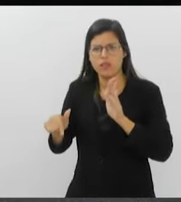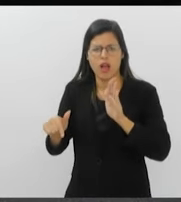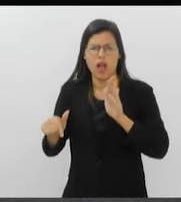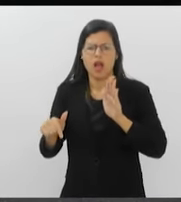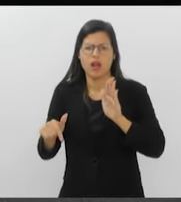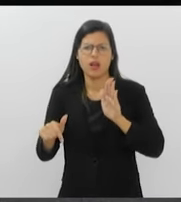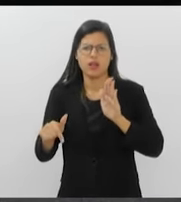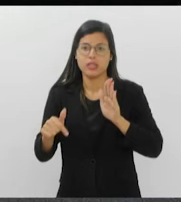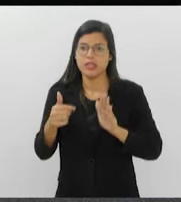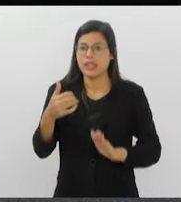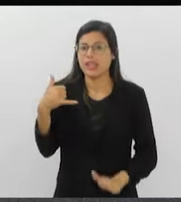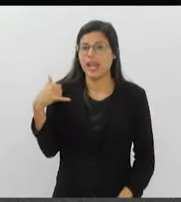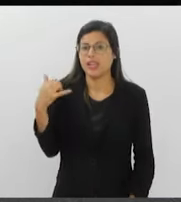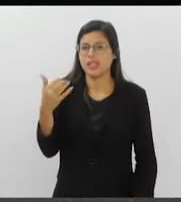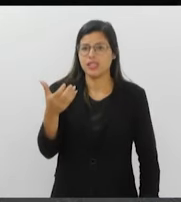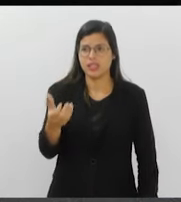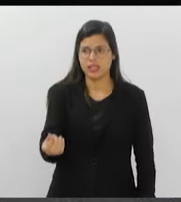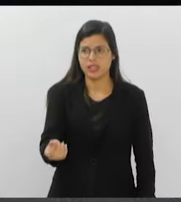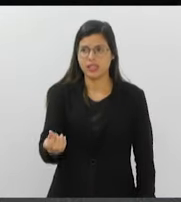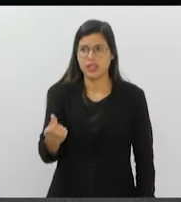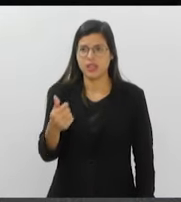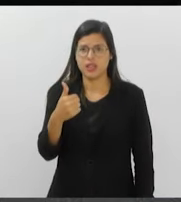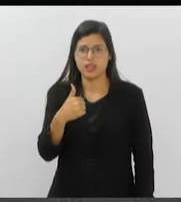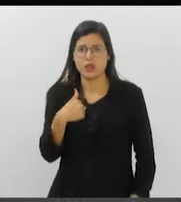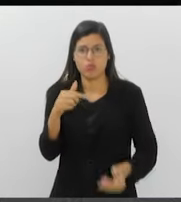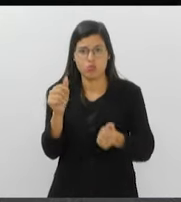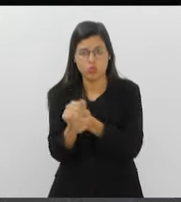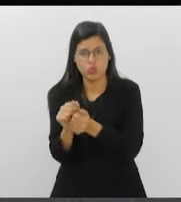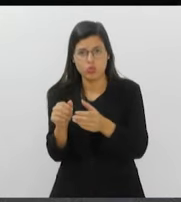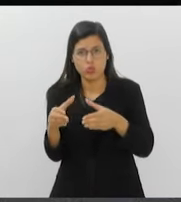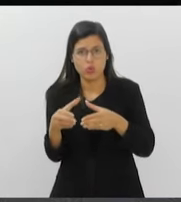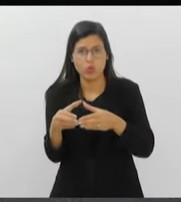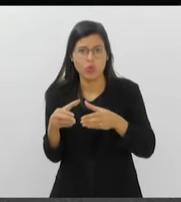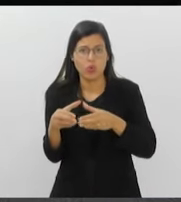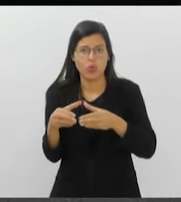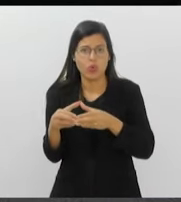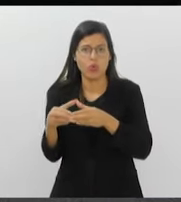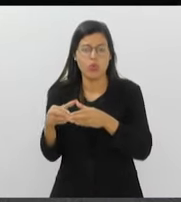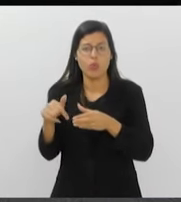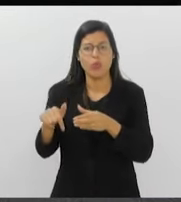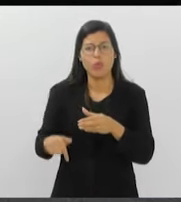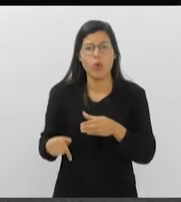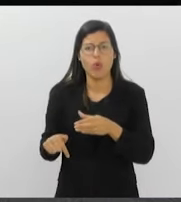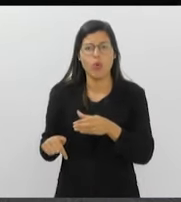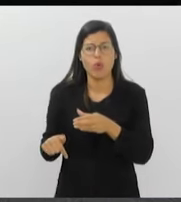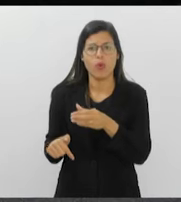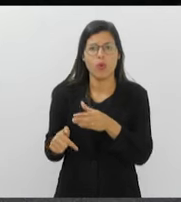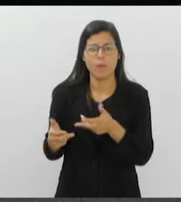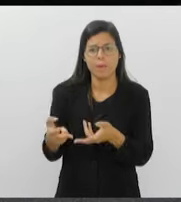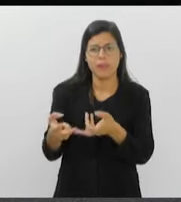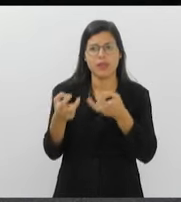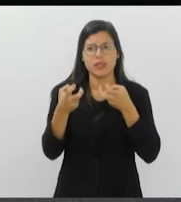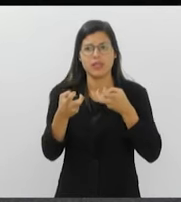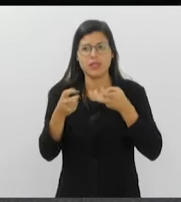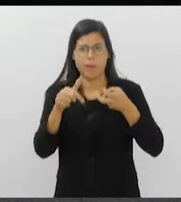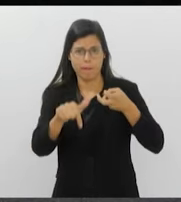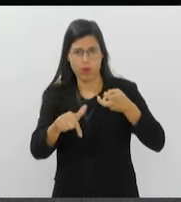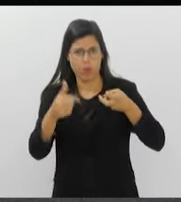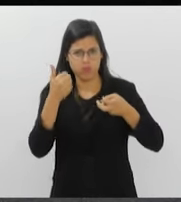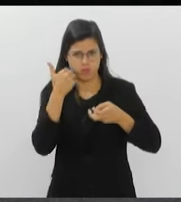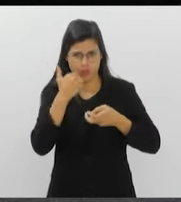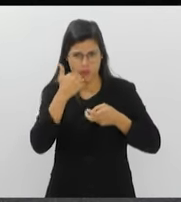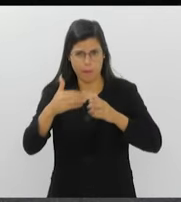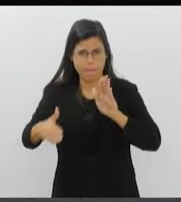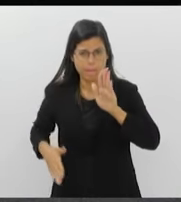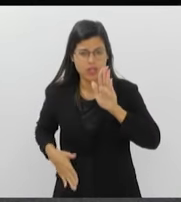16 aninho, eu, toda a equipe, ficou perplexo quando viu que o garoto tinha, que esse delinquente